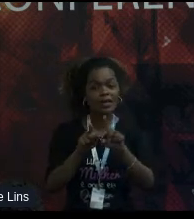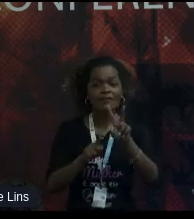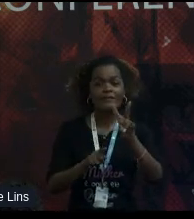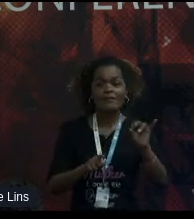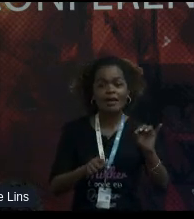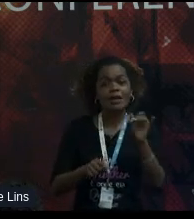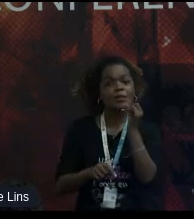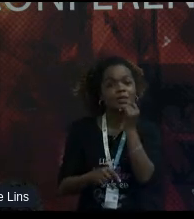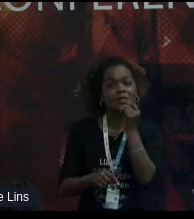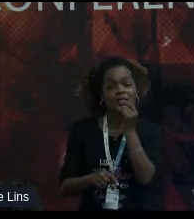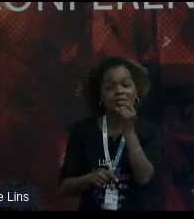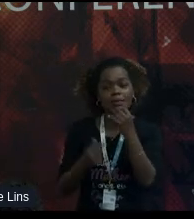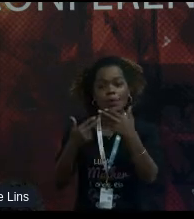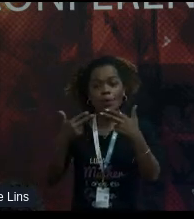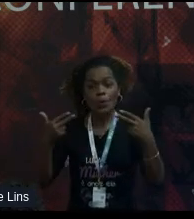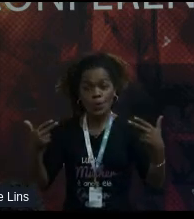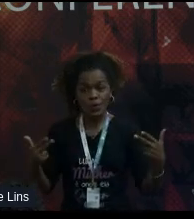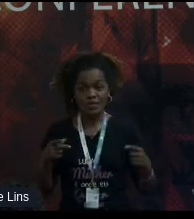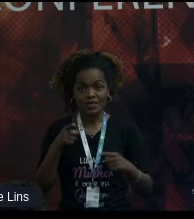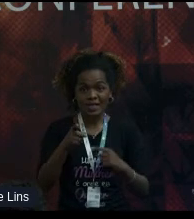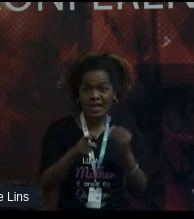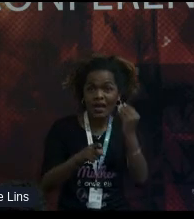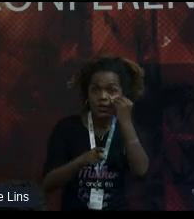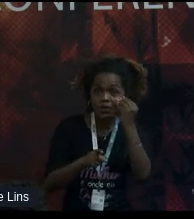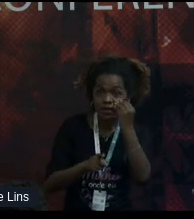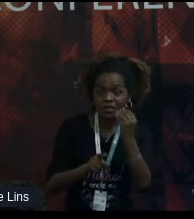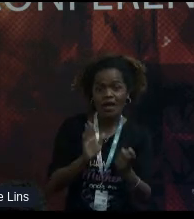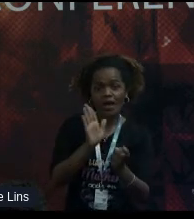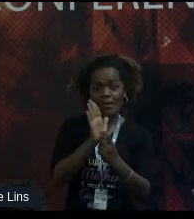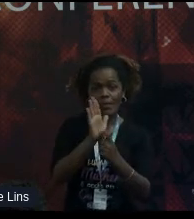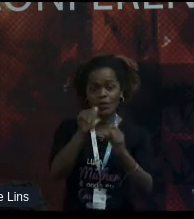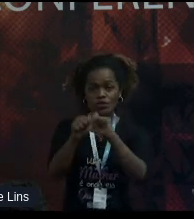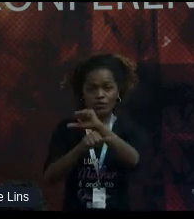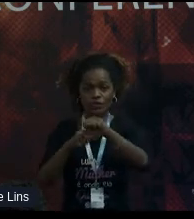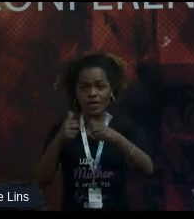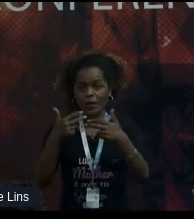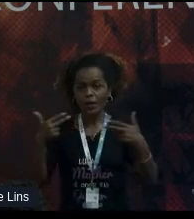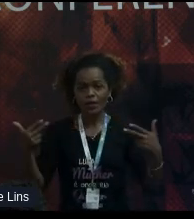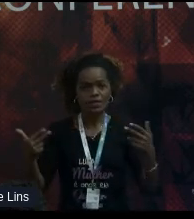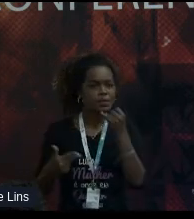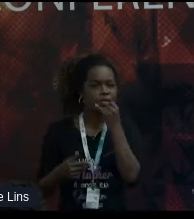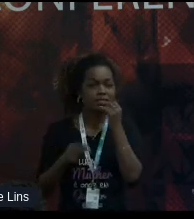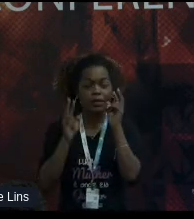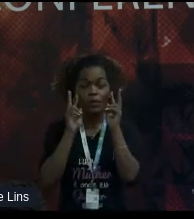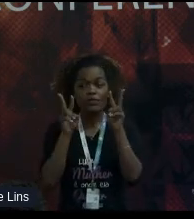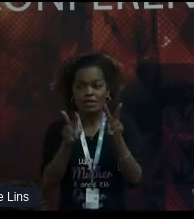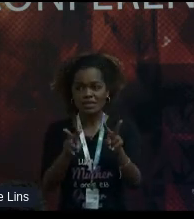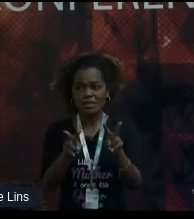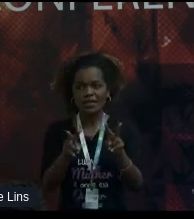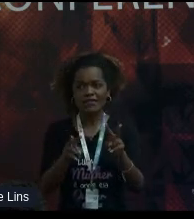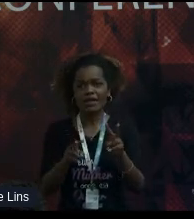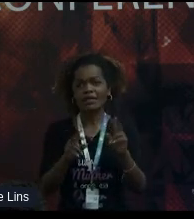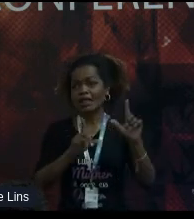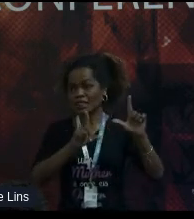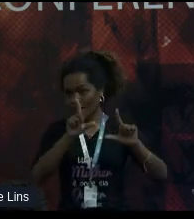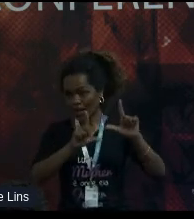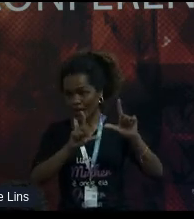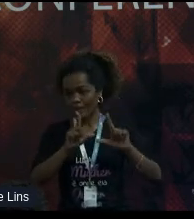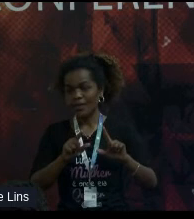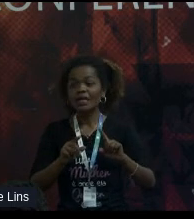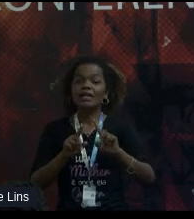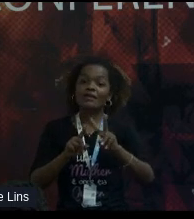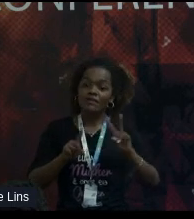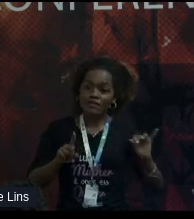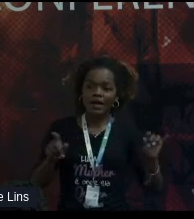esforços desnecessários ao tentar identificar elementos pouco visíveis em telas. E vai